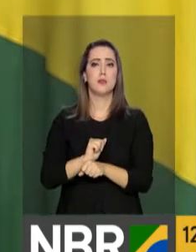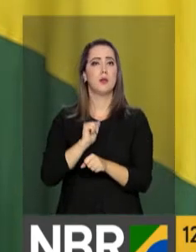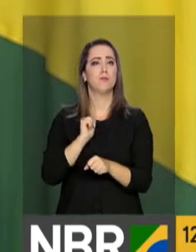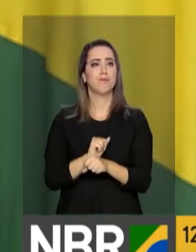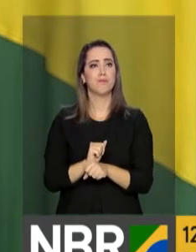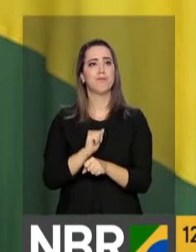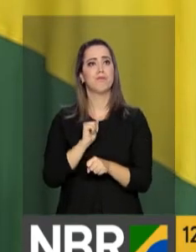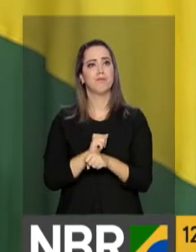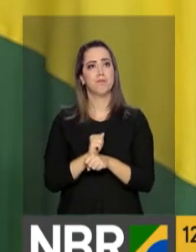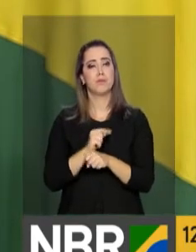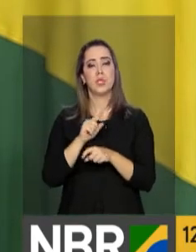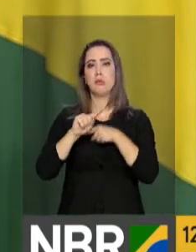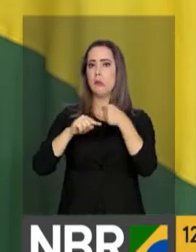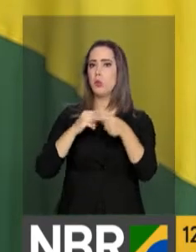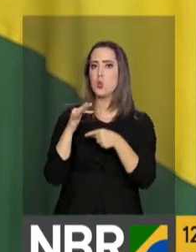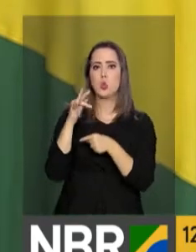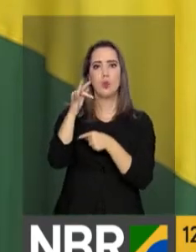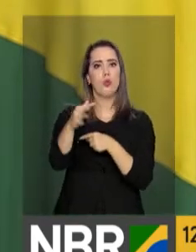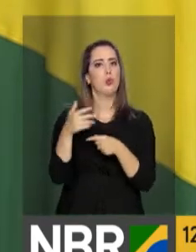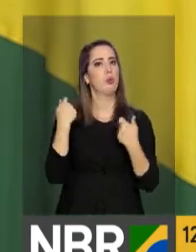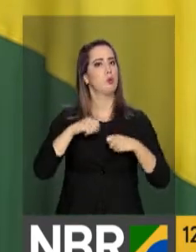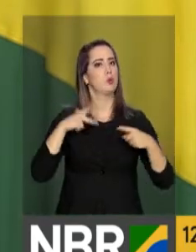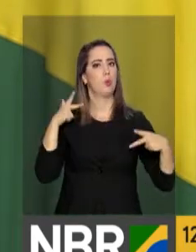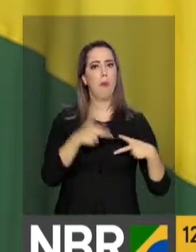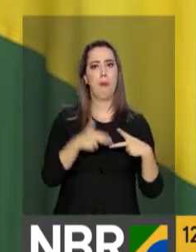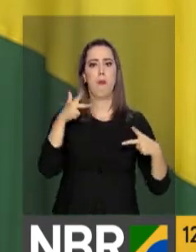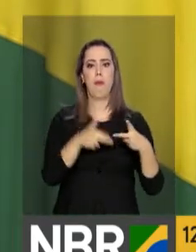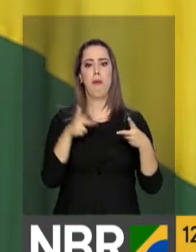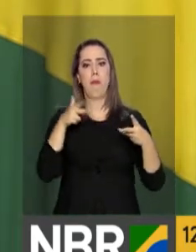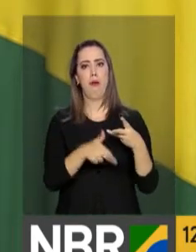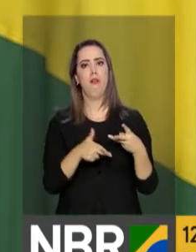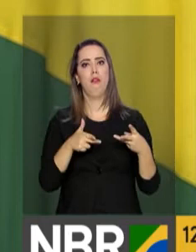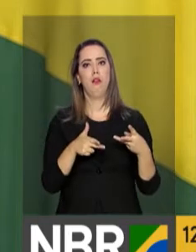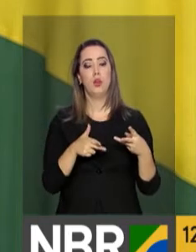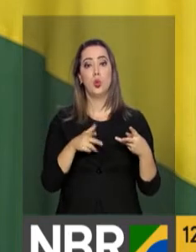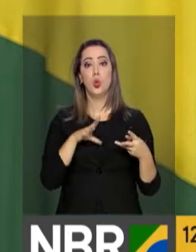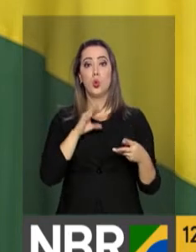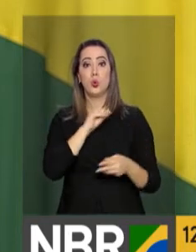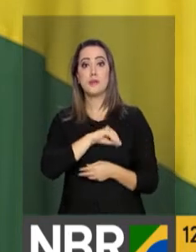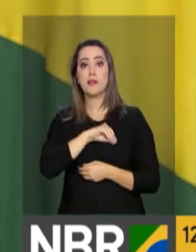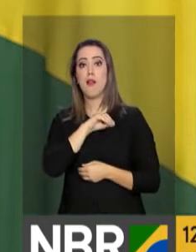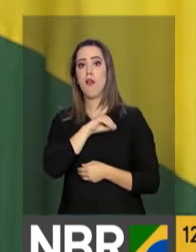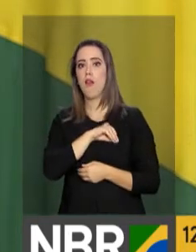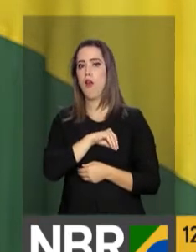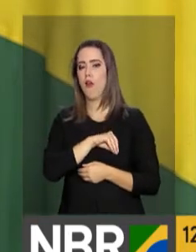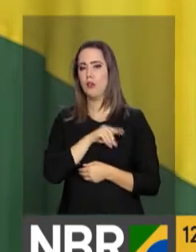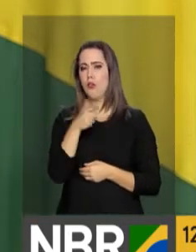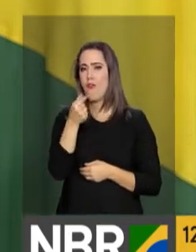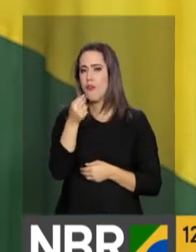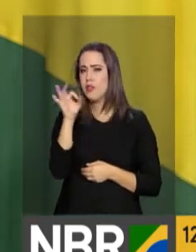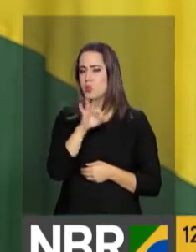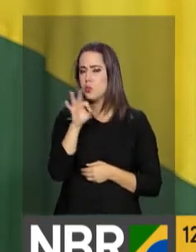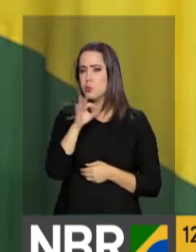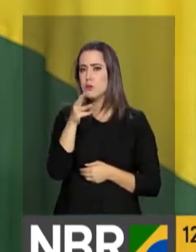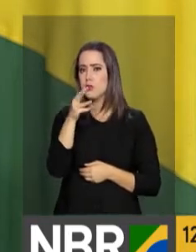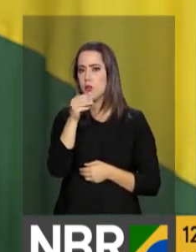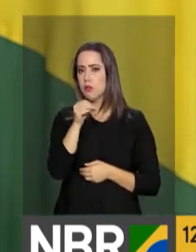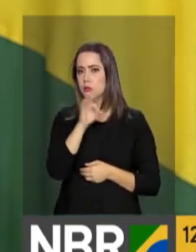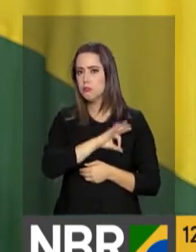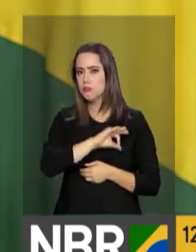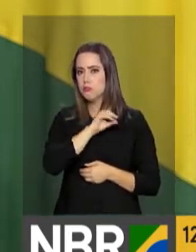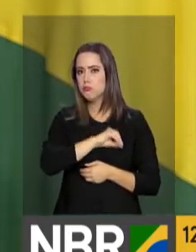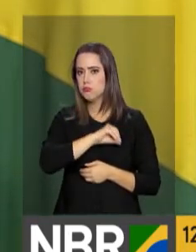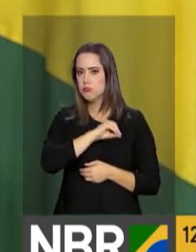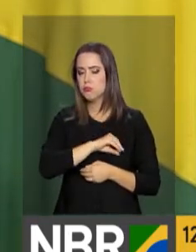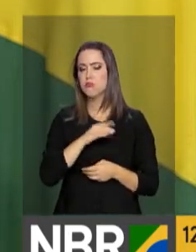previdenciária foi preciso fazer cortes de 20 e 30% na pensão dos aposentados no vencimento do